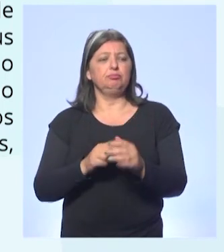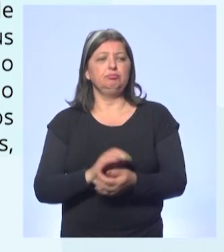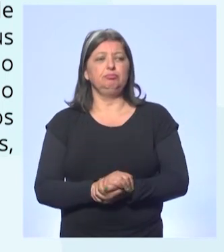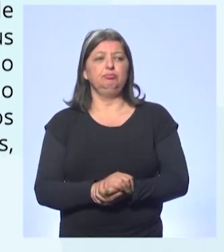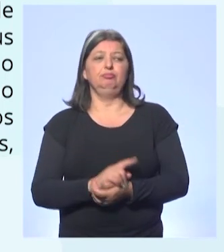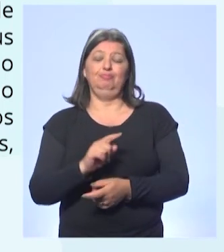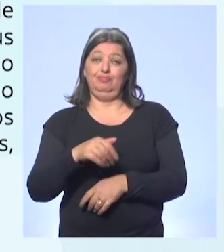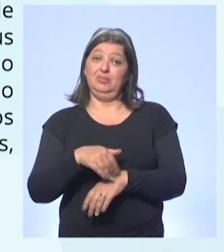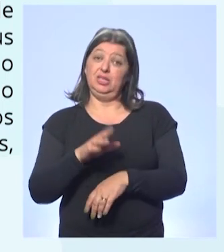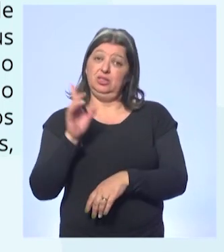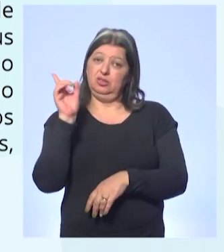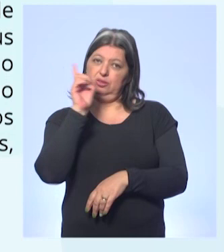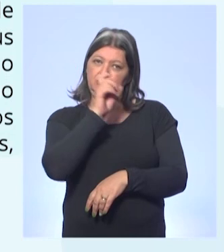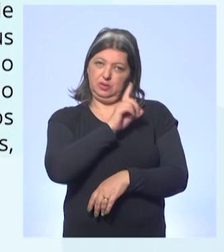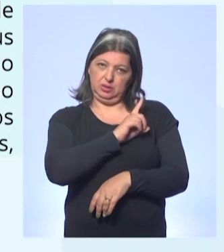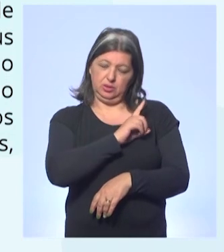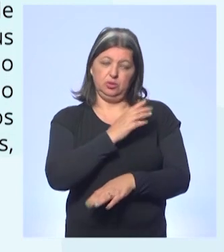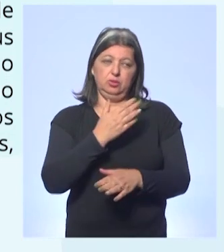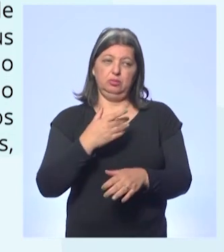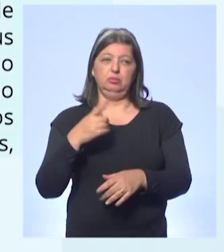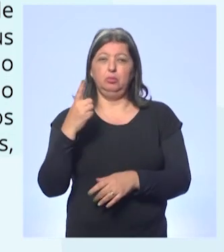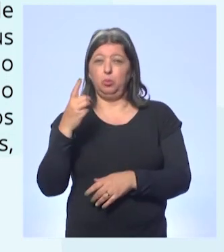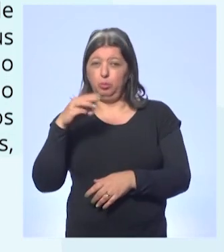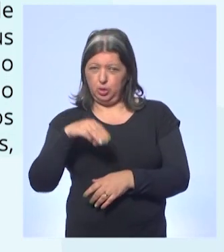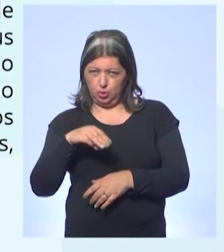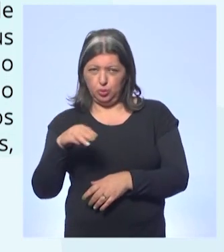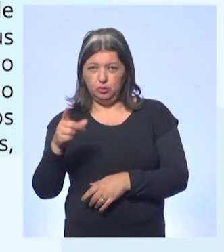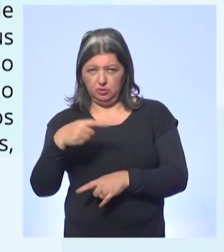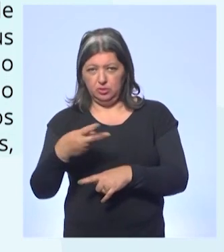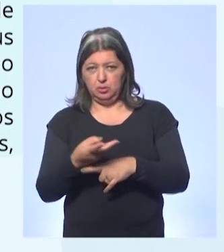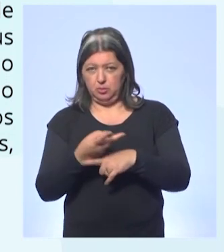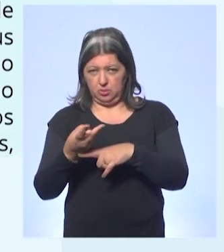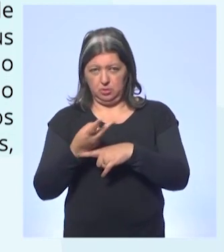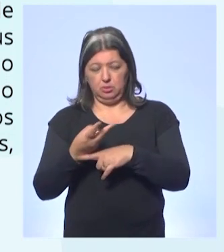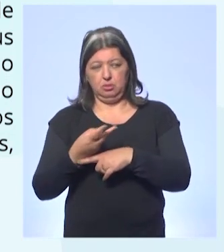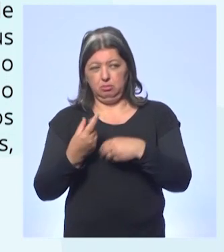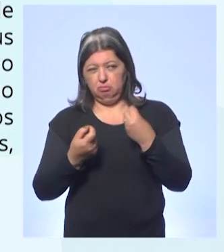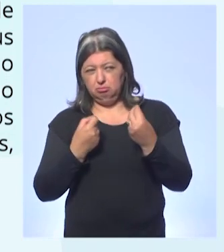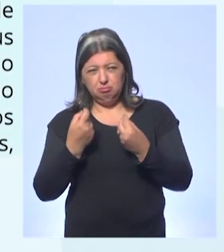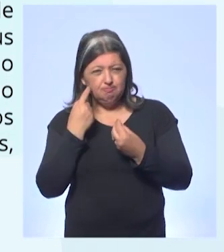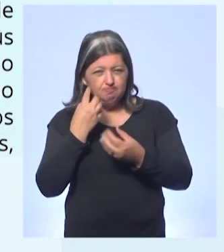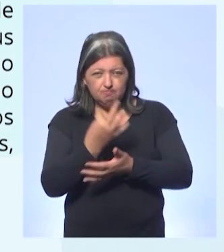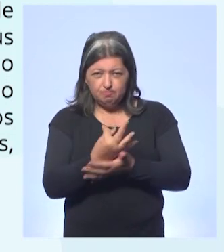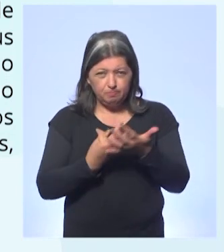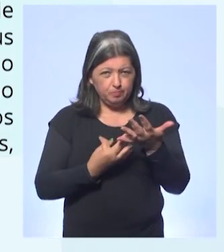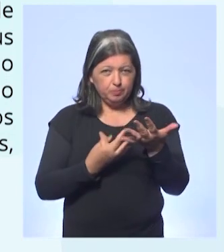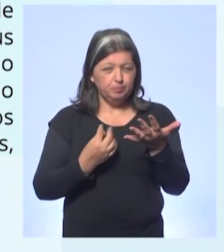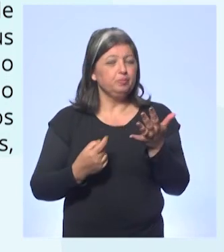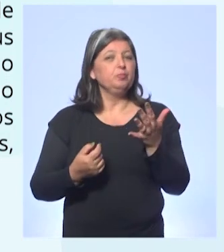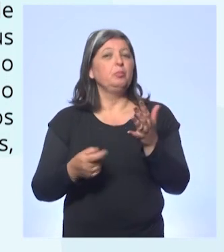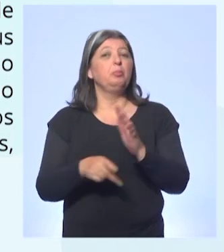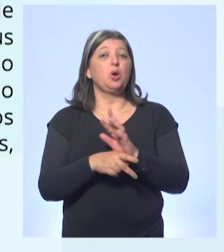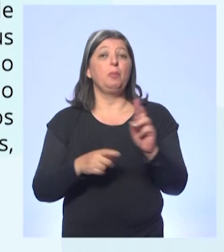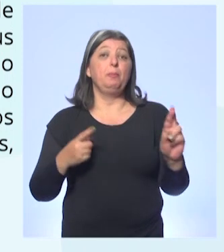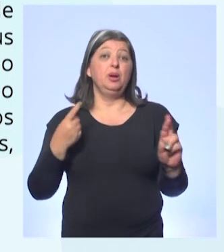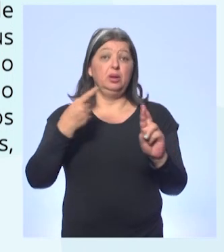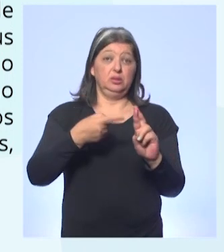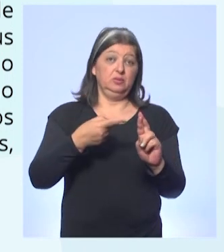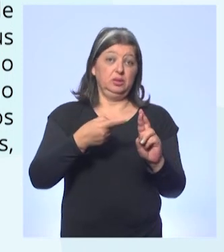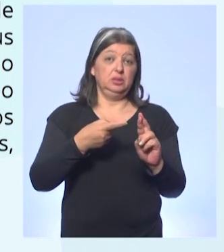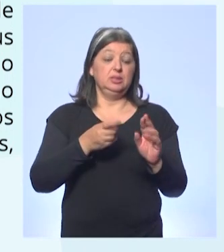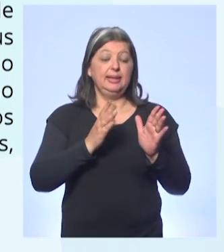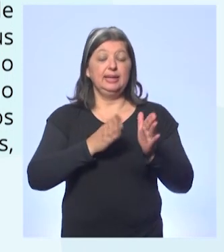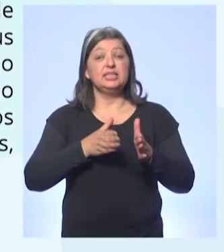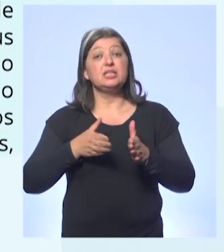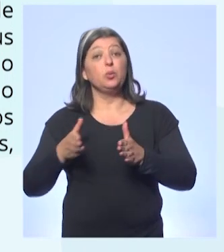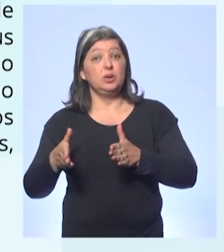mais difícil. Eu vou dar um minutinho para vocês procurarem aí quais são os de referência e sequência.